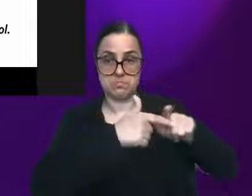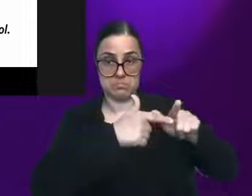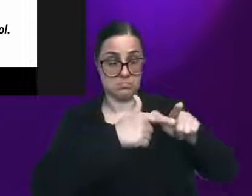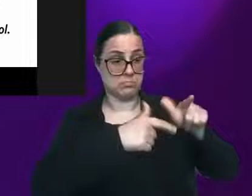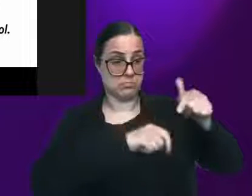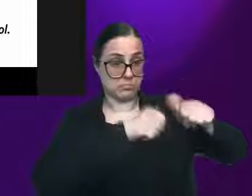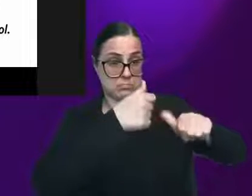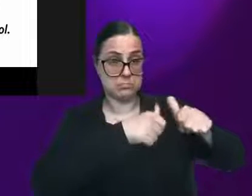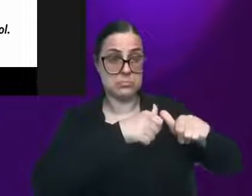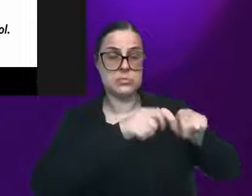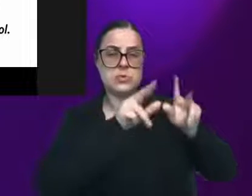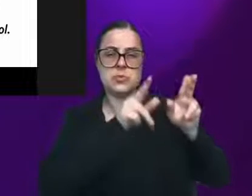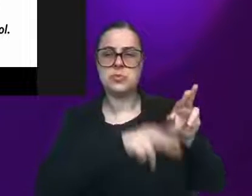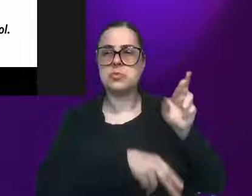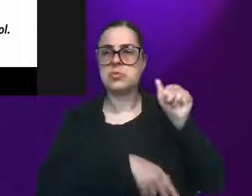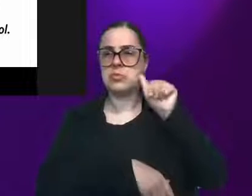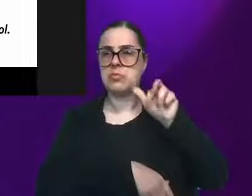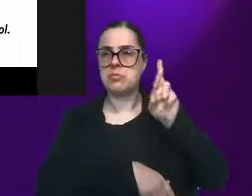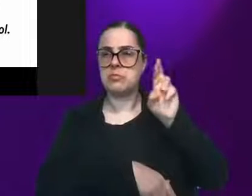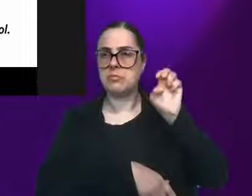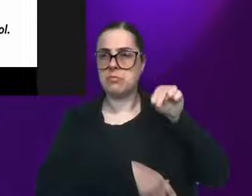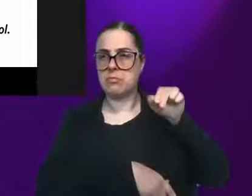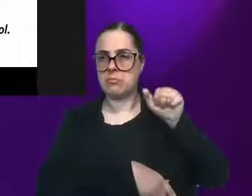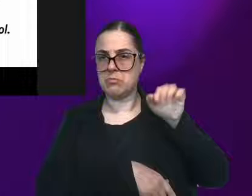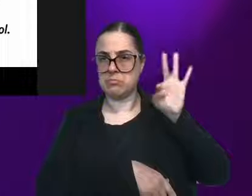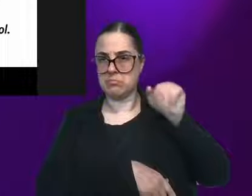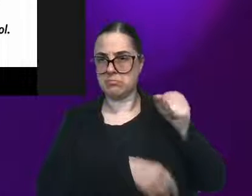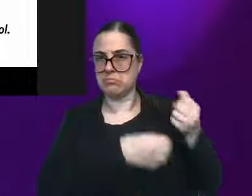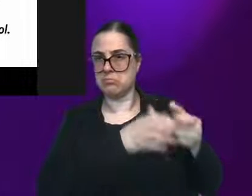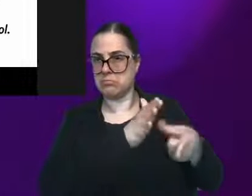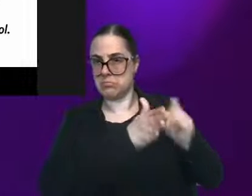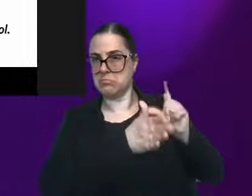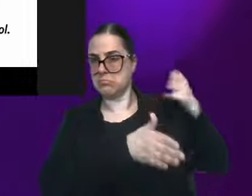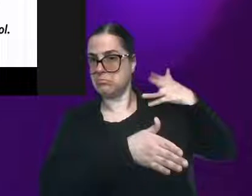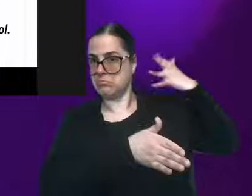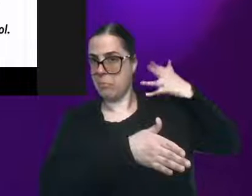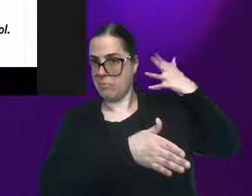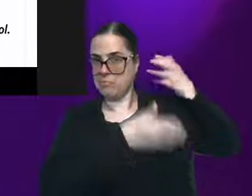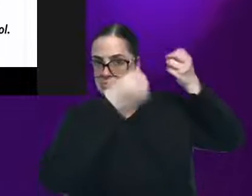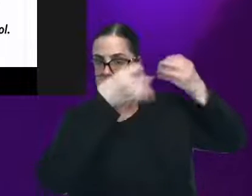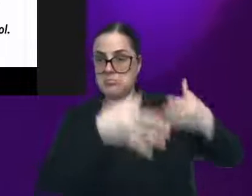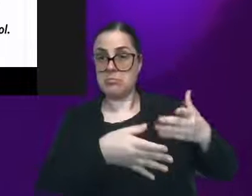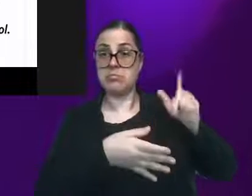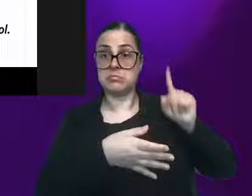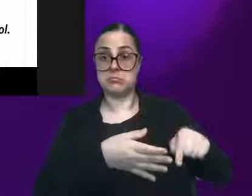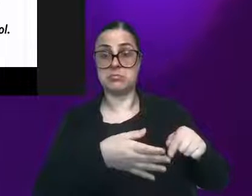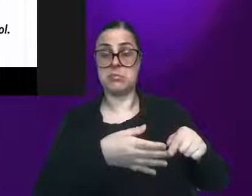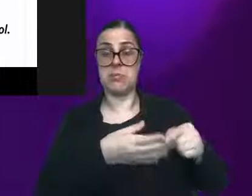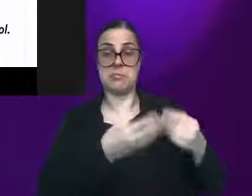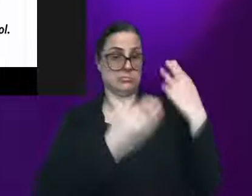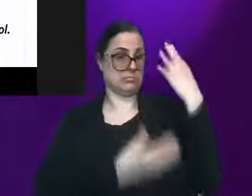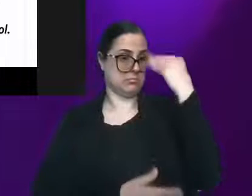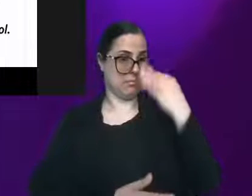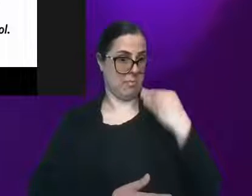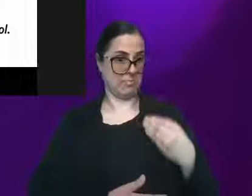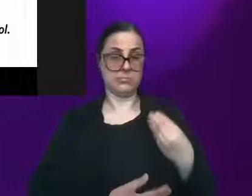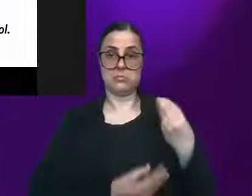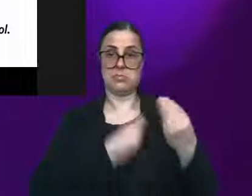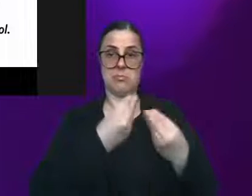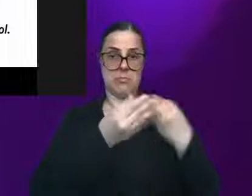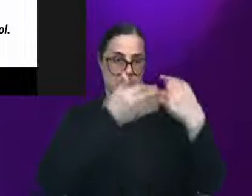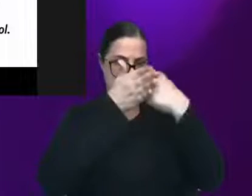a Renata falou, com a radiologia. Então, o paciente que ele tem mais o edema, a